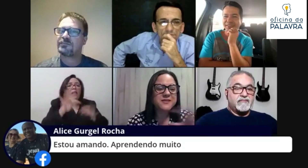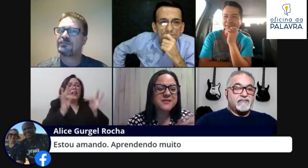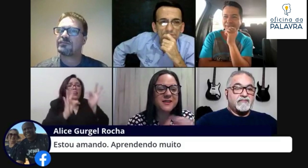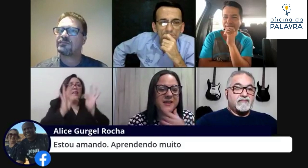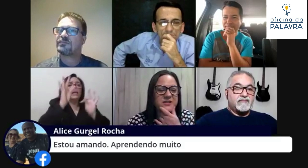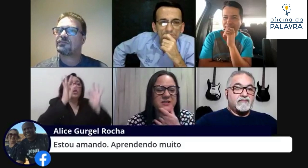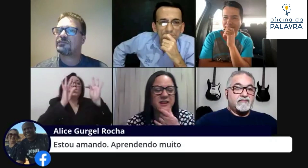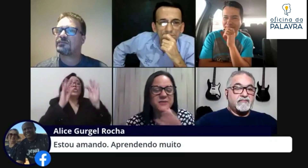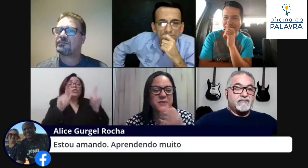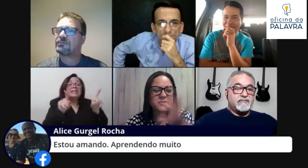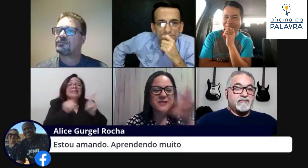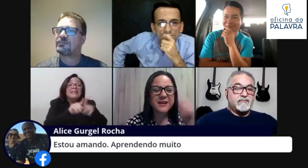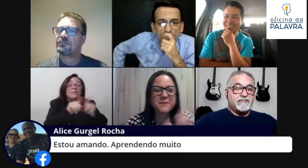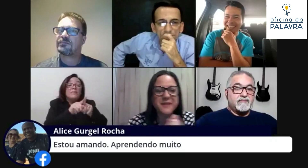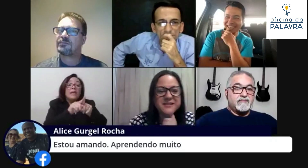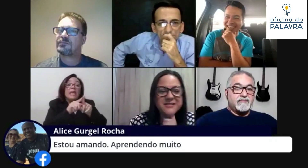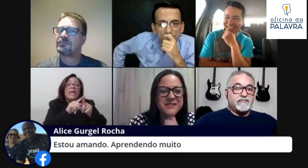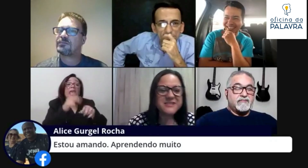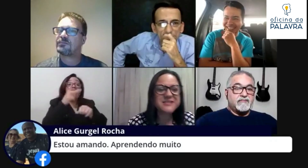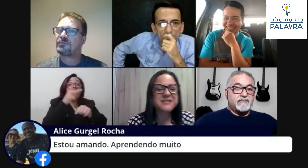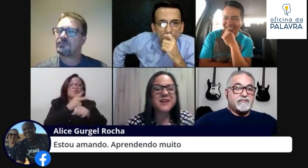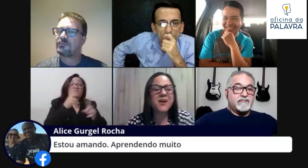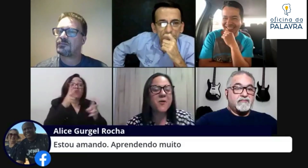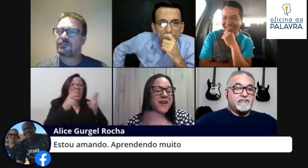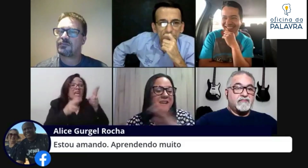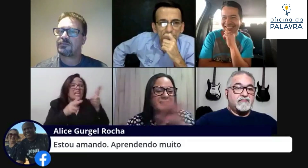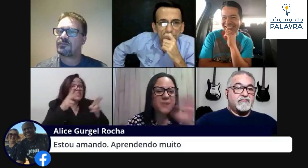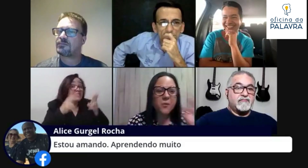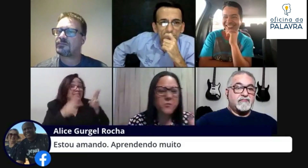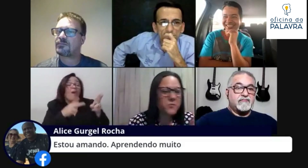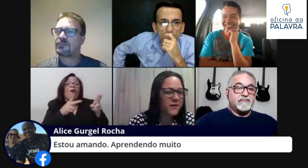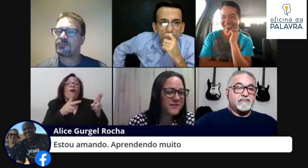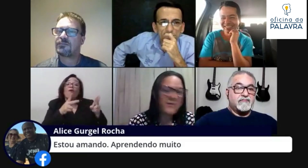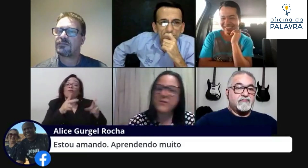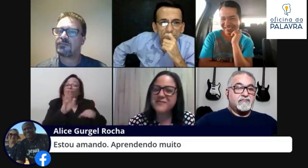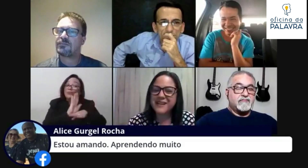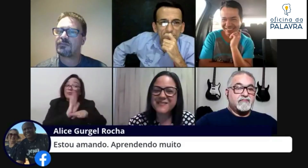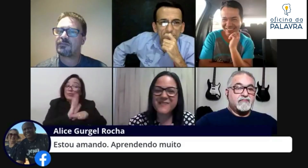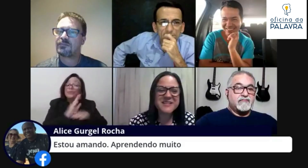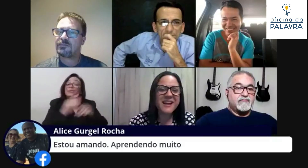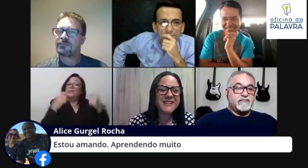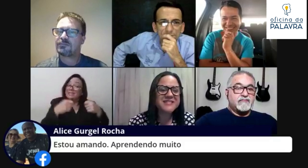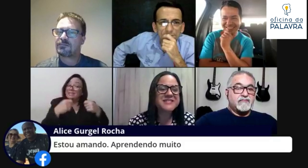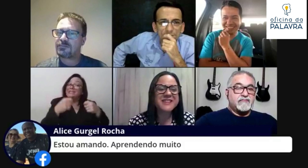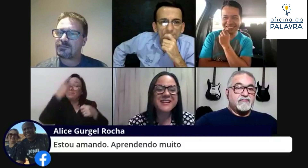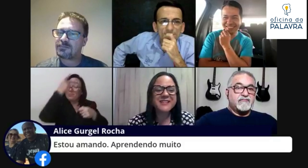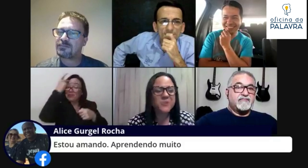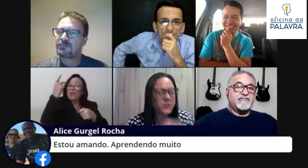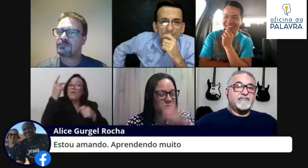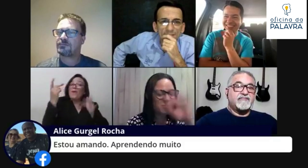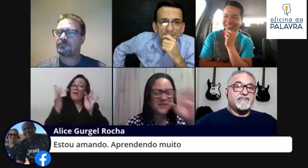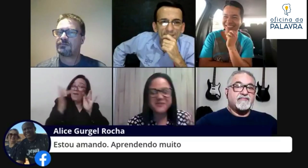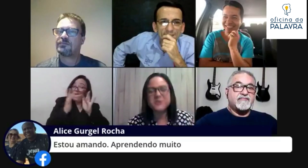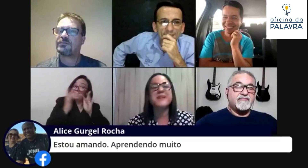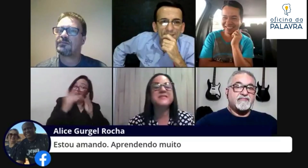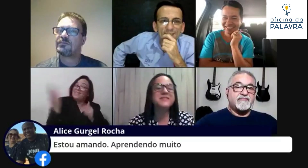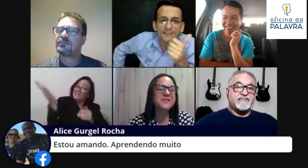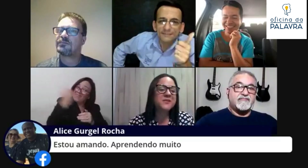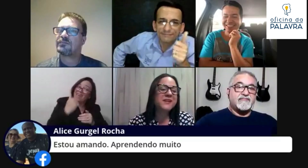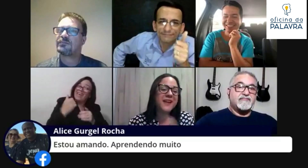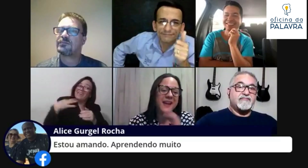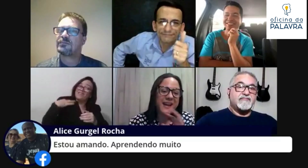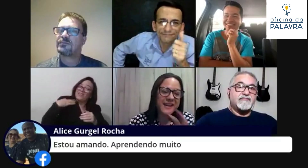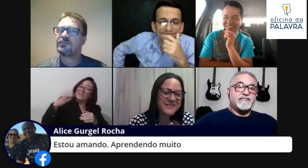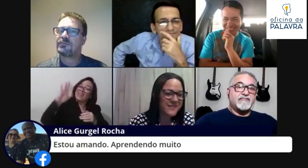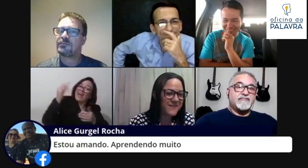estou precisando aí de gente para ajudar na parte de edição. Então, entre em contato com a gente. Você é no outro canto do